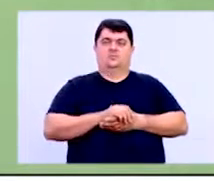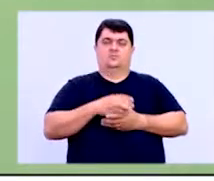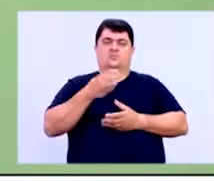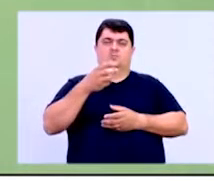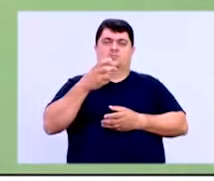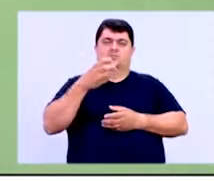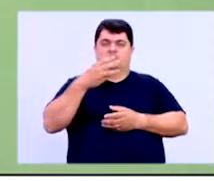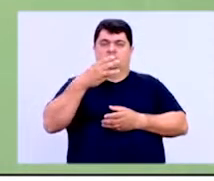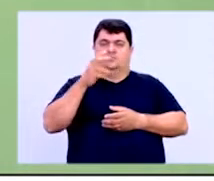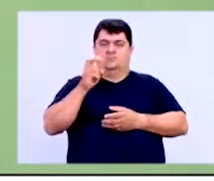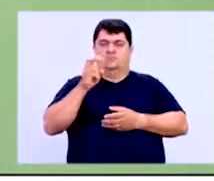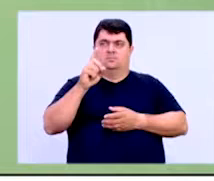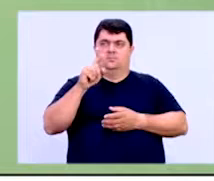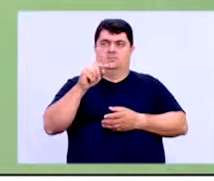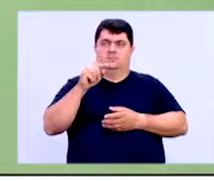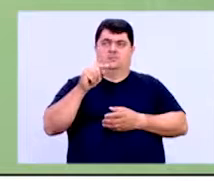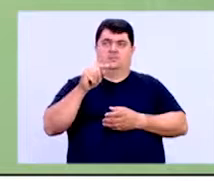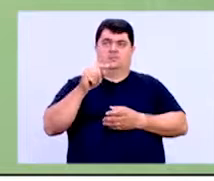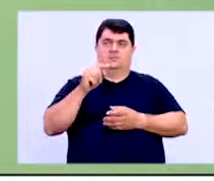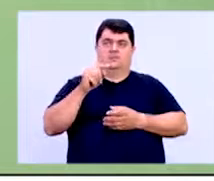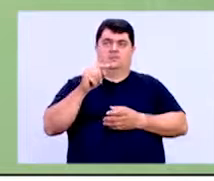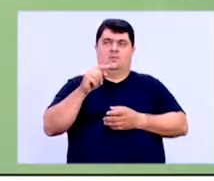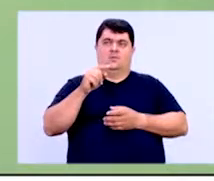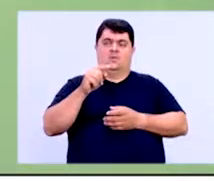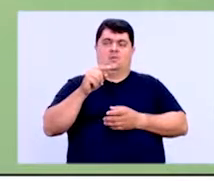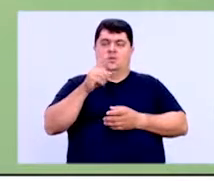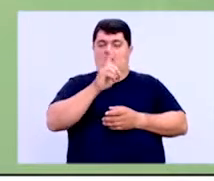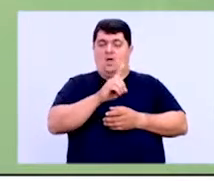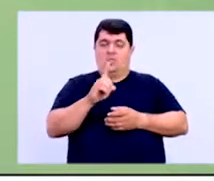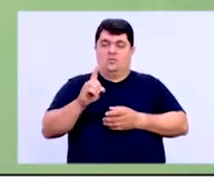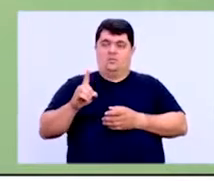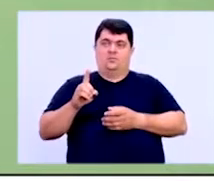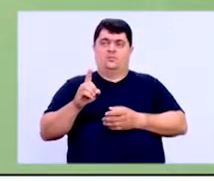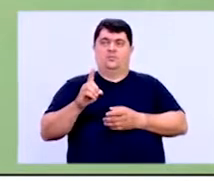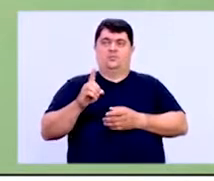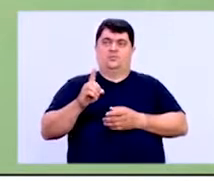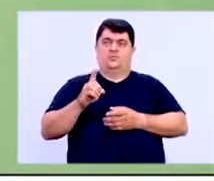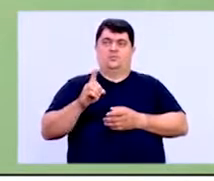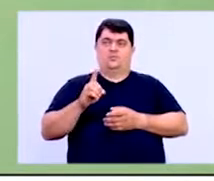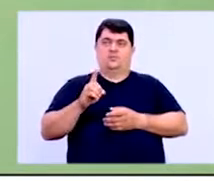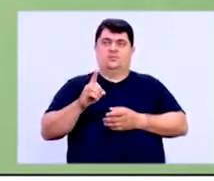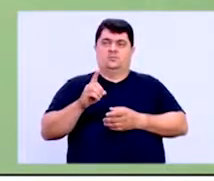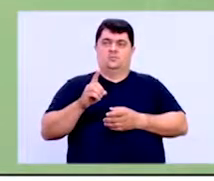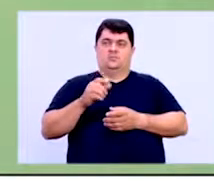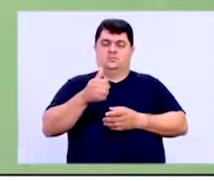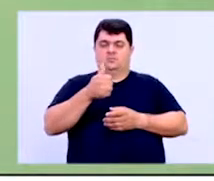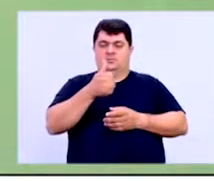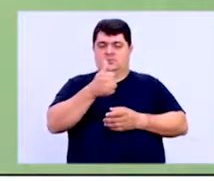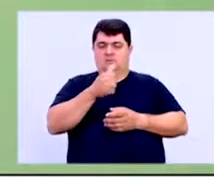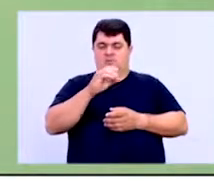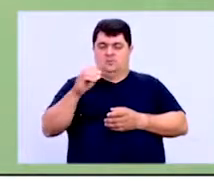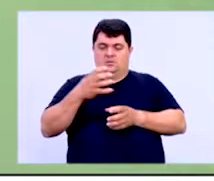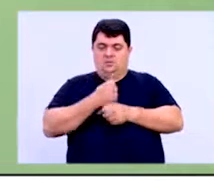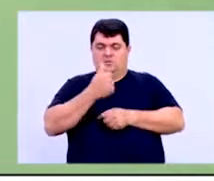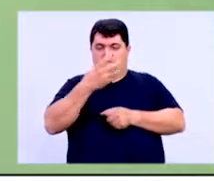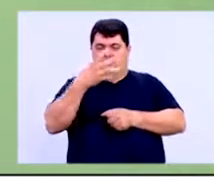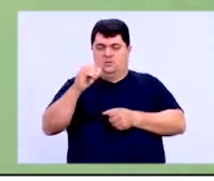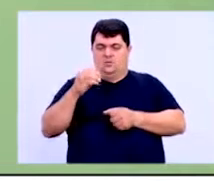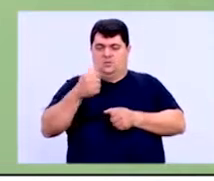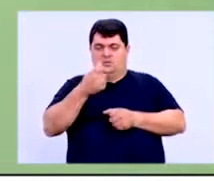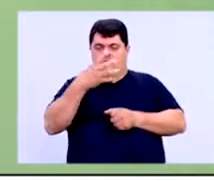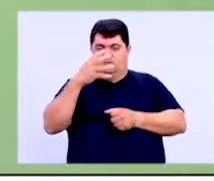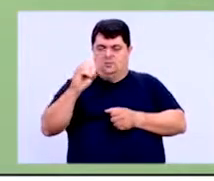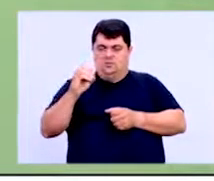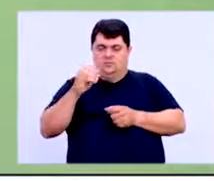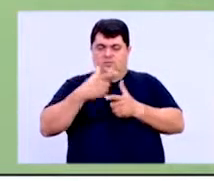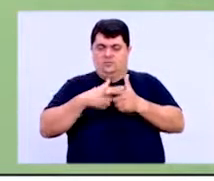35 é essa margem de contribuição aqui, ó. 35 por unidade, o valor. Então, quando eu pego 100 mais 40, dá 140. Dividido